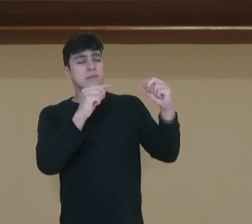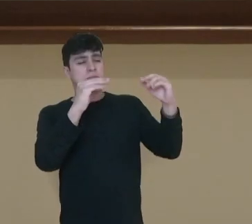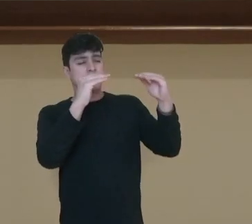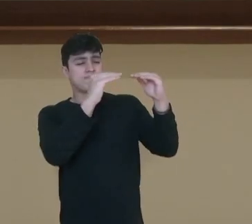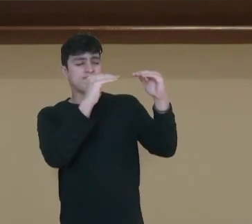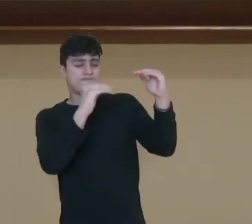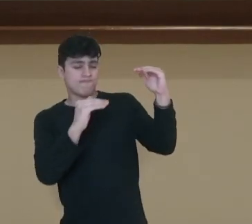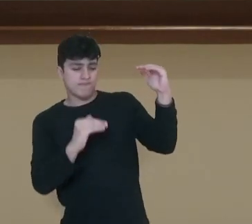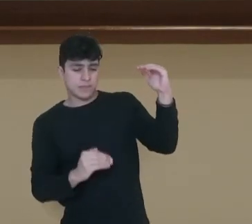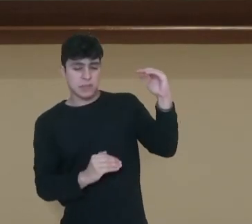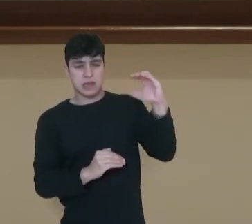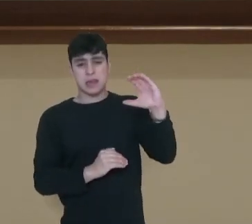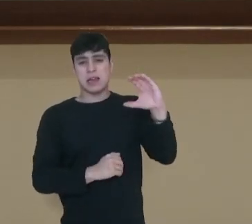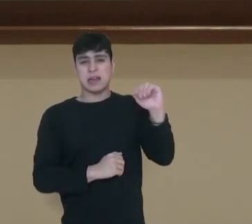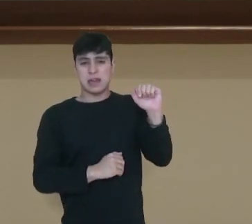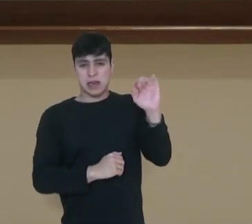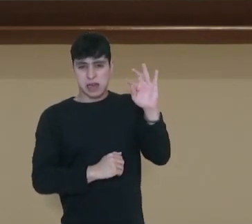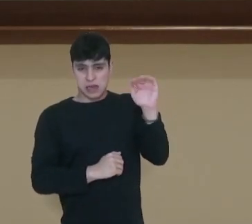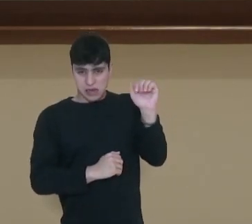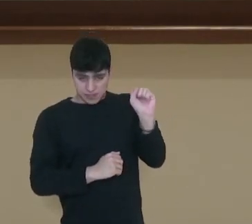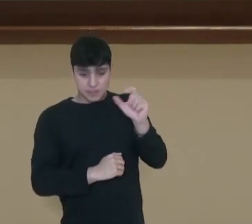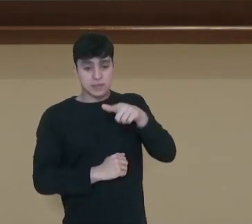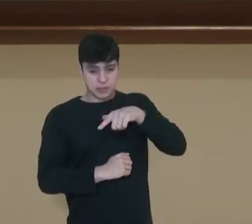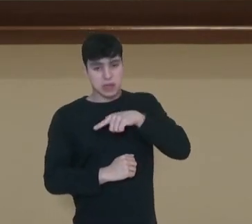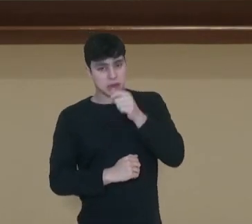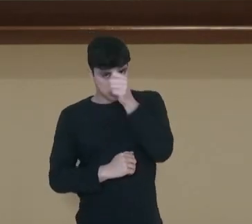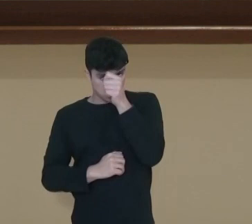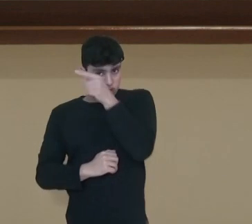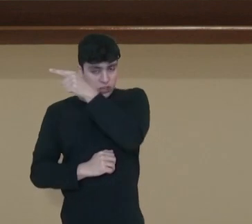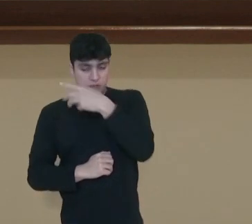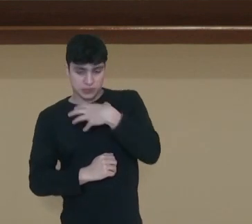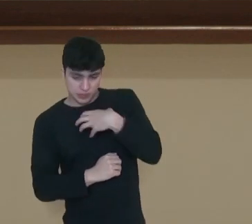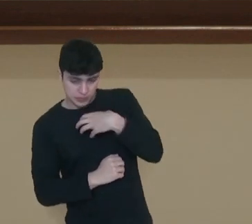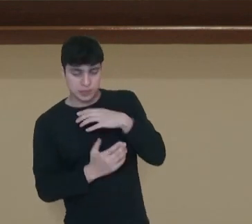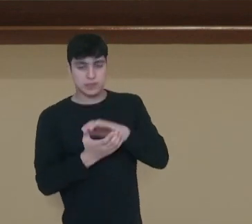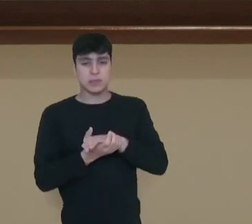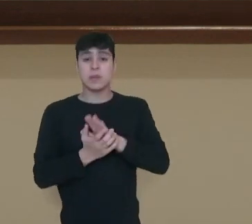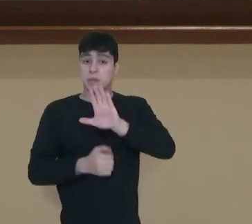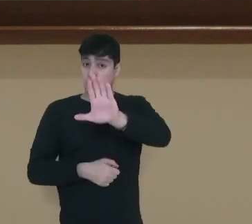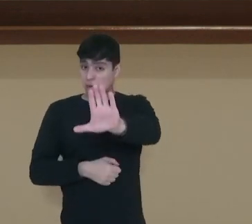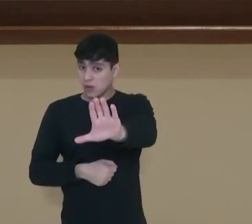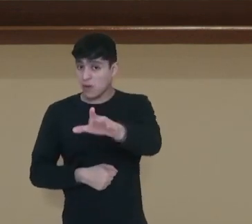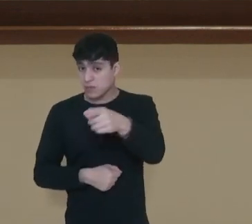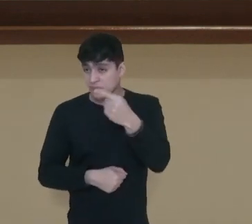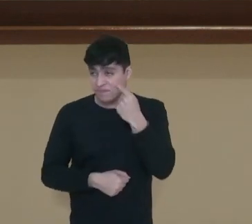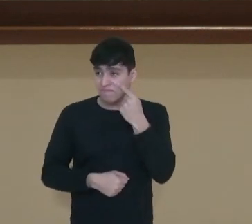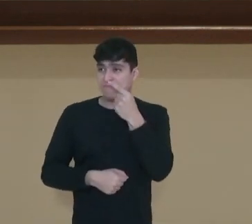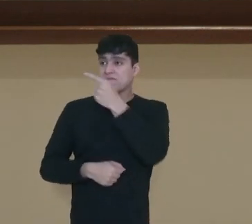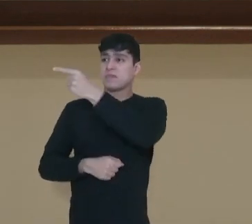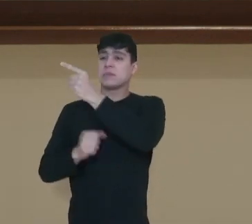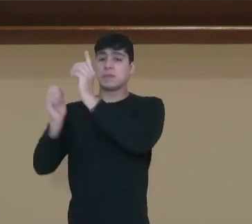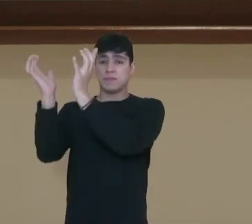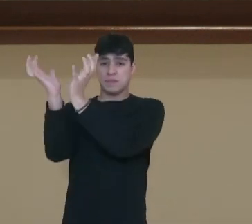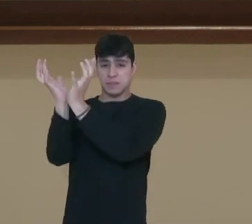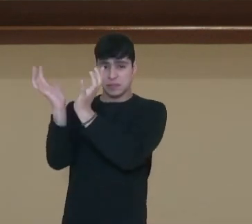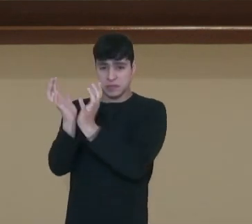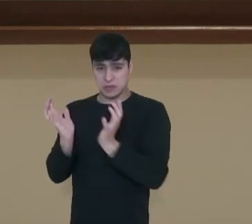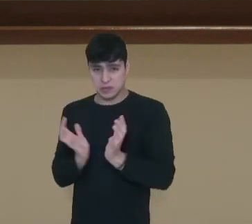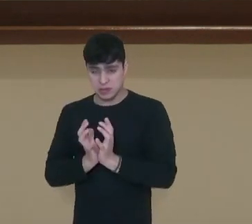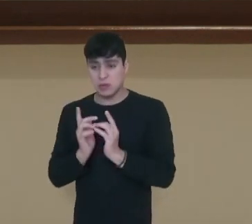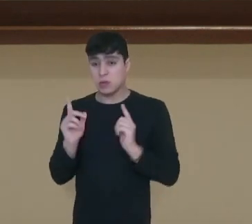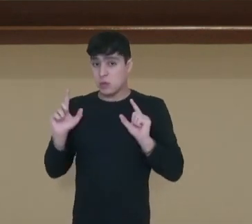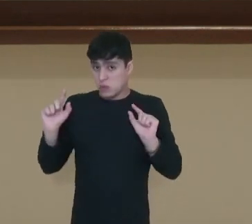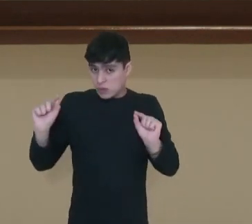dessas castas. Então eles dividem, claro que isso é interessante a gente pensar. Quando a gente está falando de